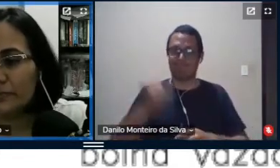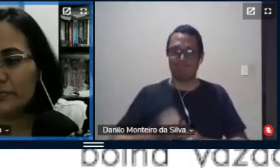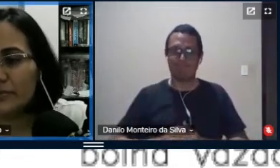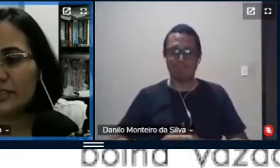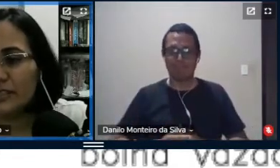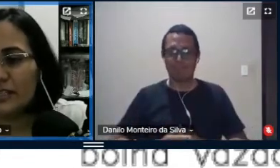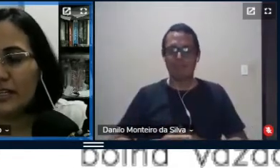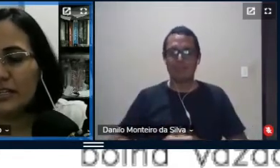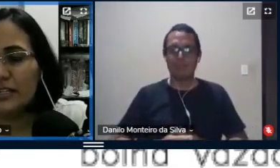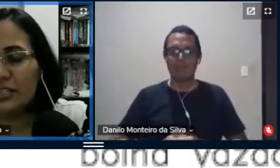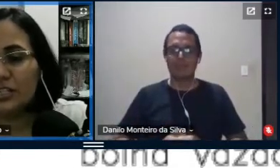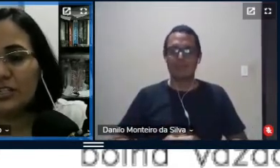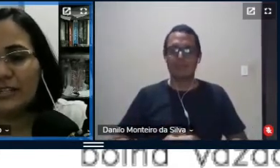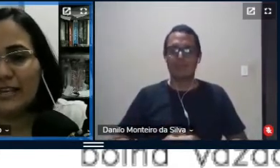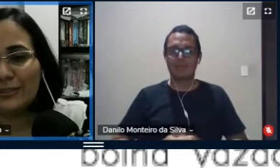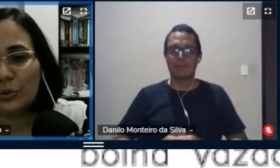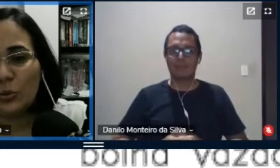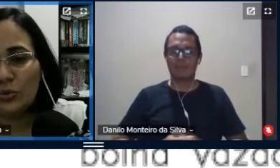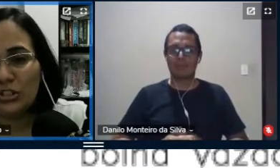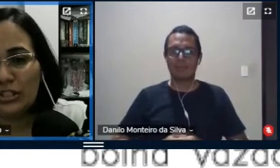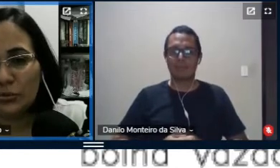chamar de